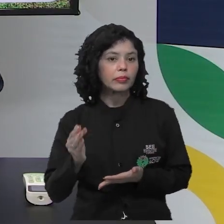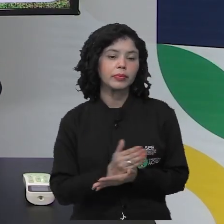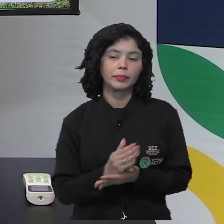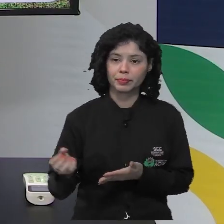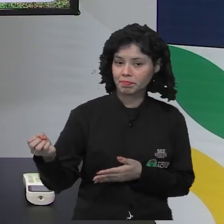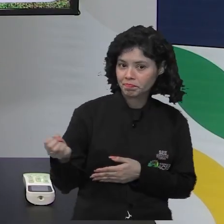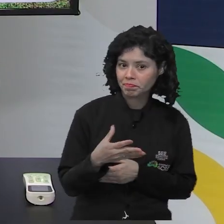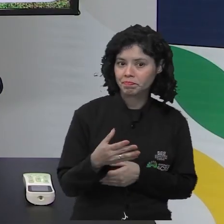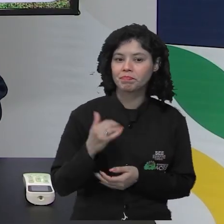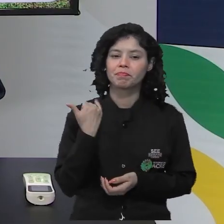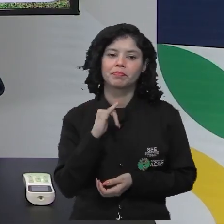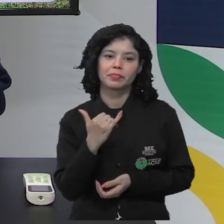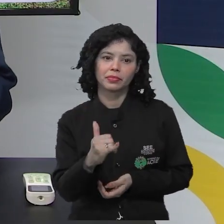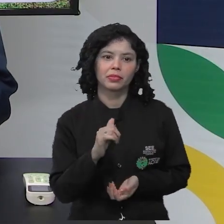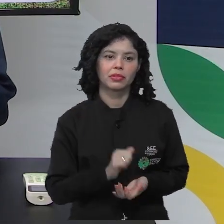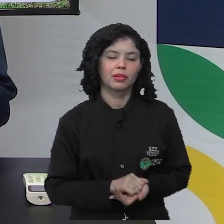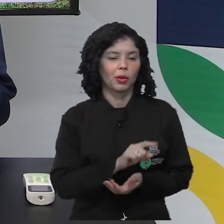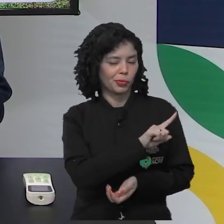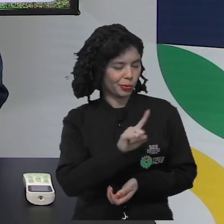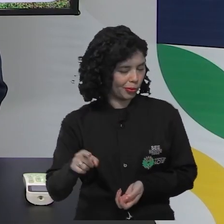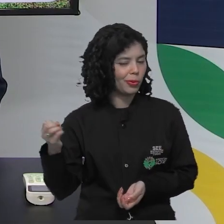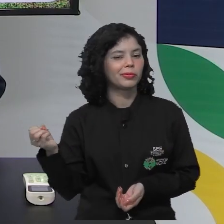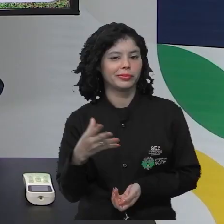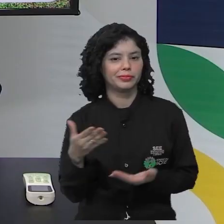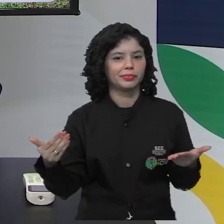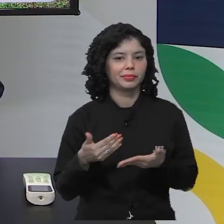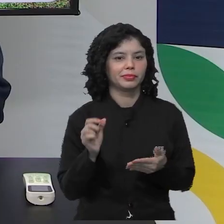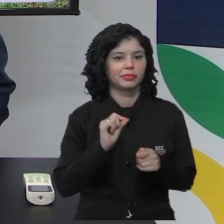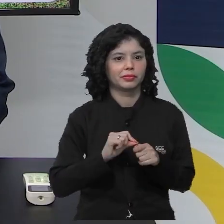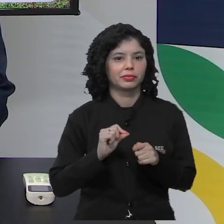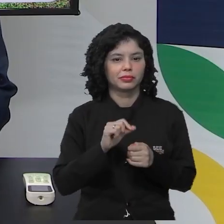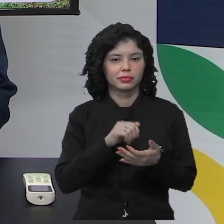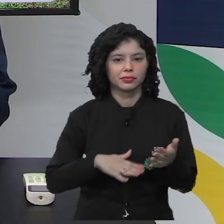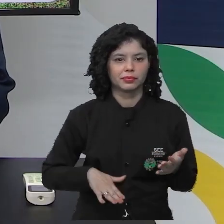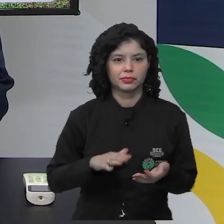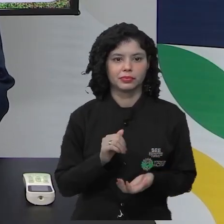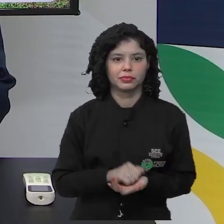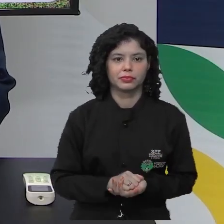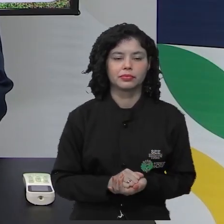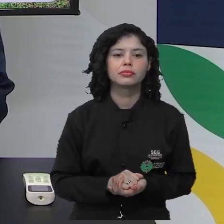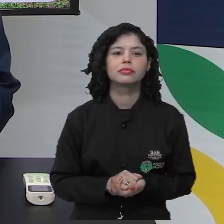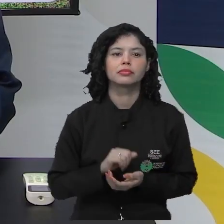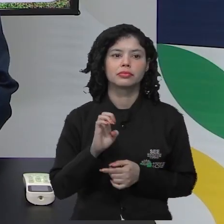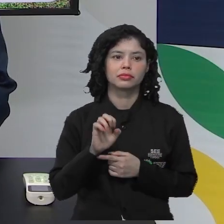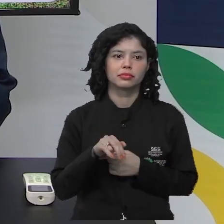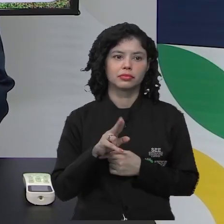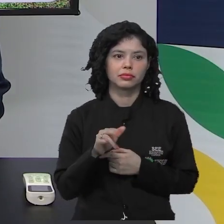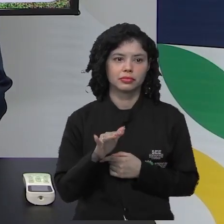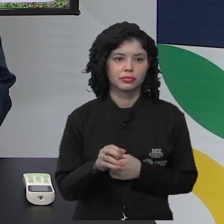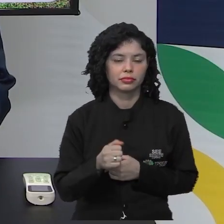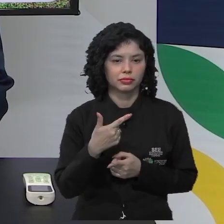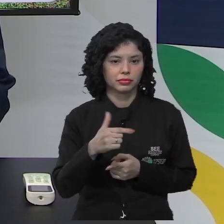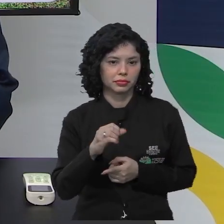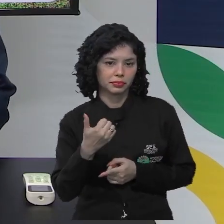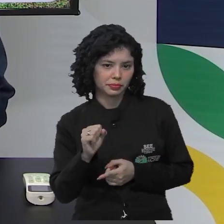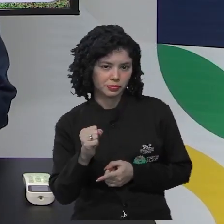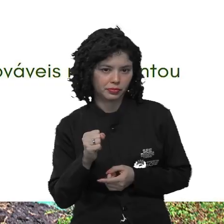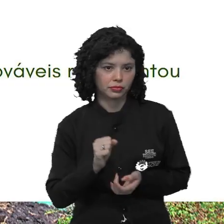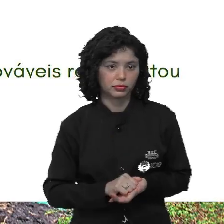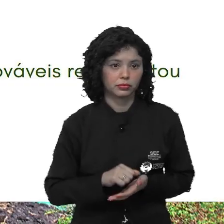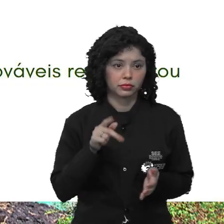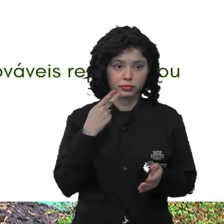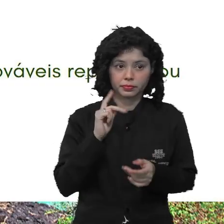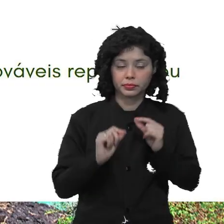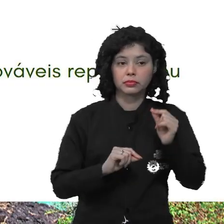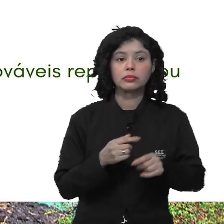fontes renováveis de energia e as não renováveis e agora a gente vai para a questão aqui do Enseja de 2018. A questão